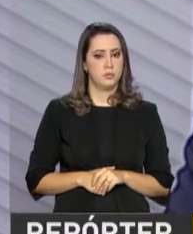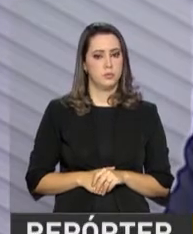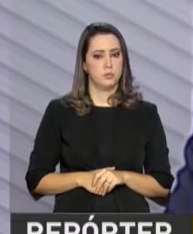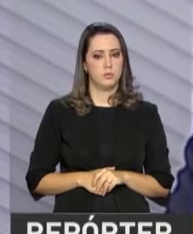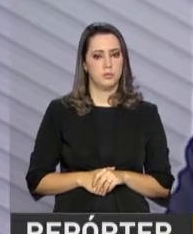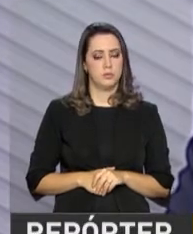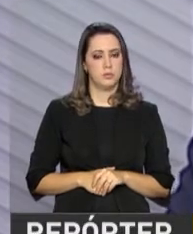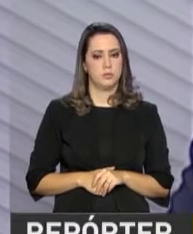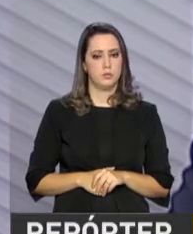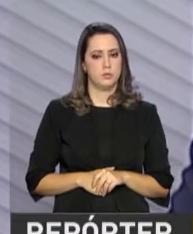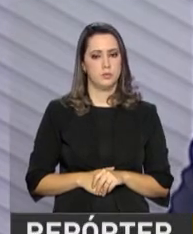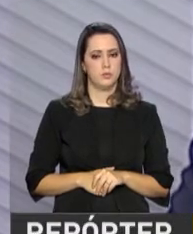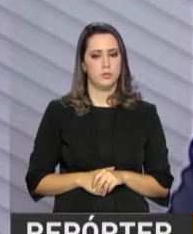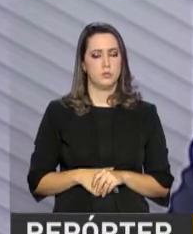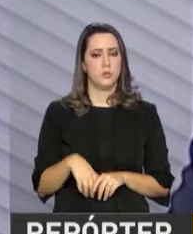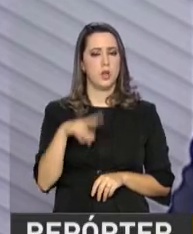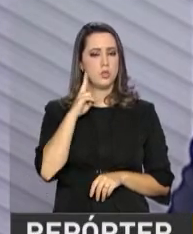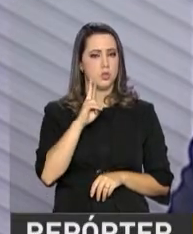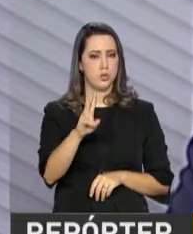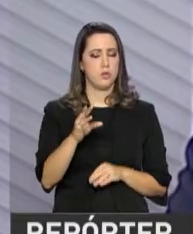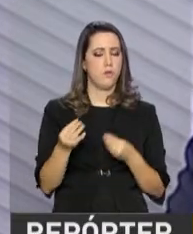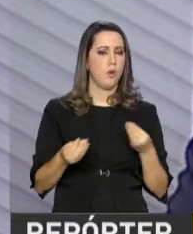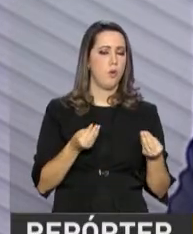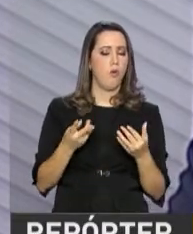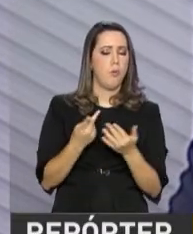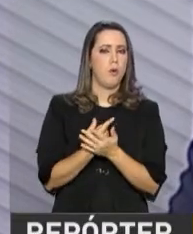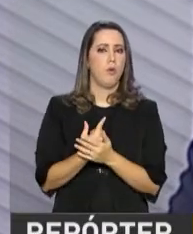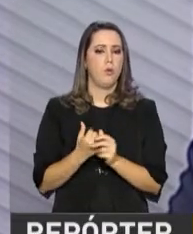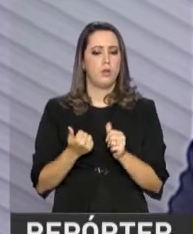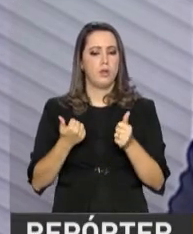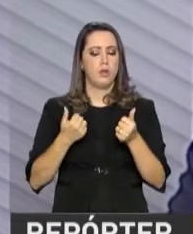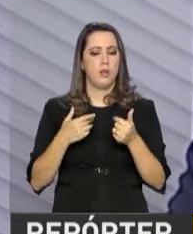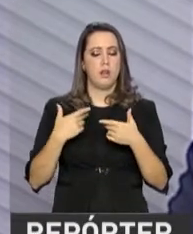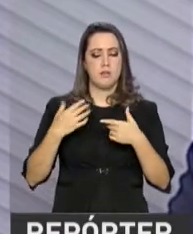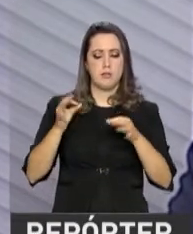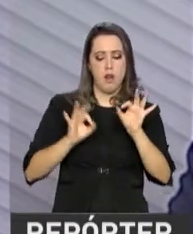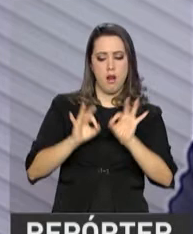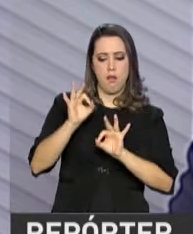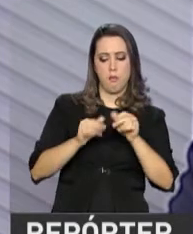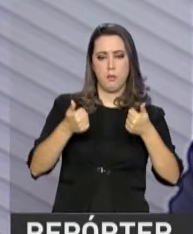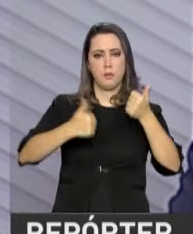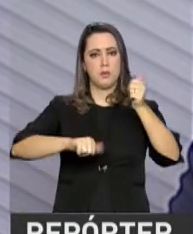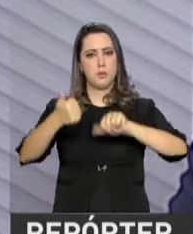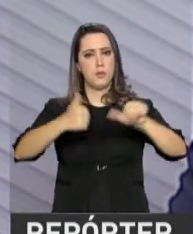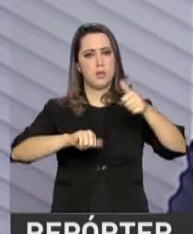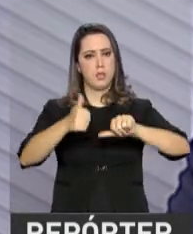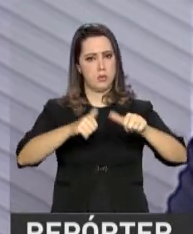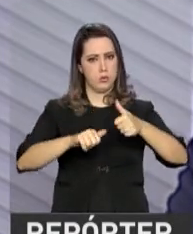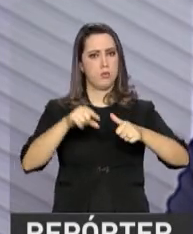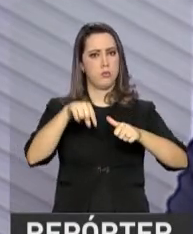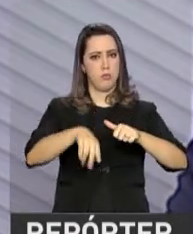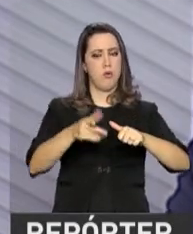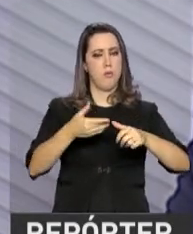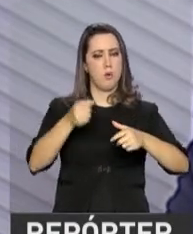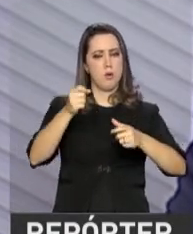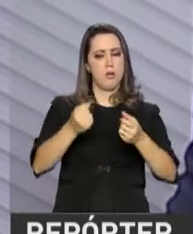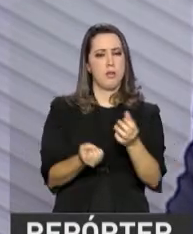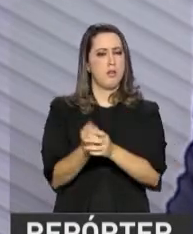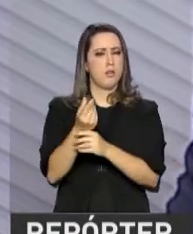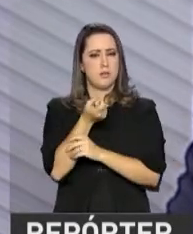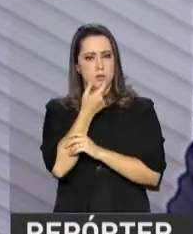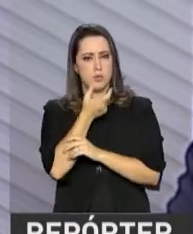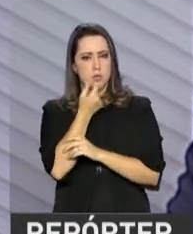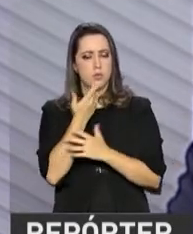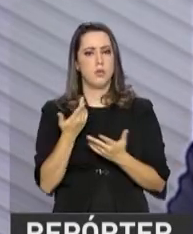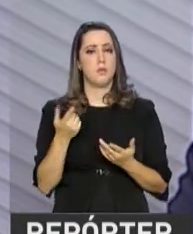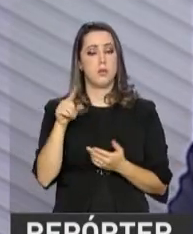do complexo industrial ela é estratégica para o nosso desenvolvimento não há país que